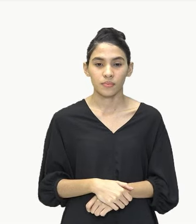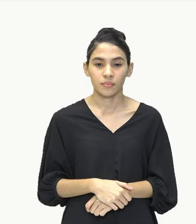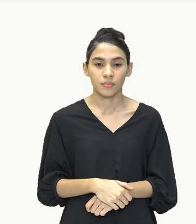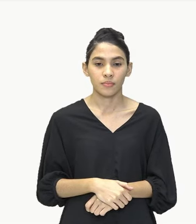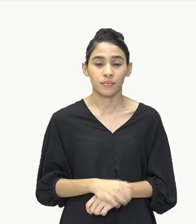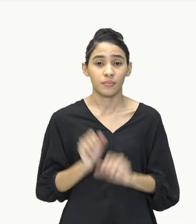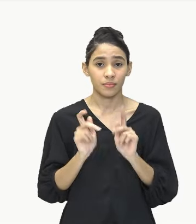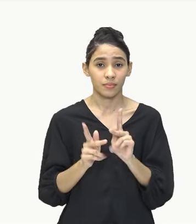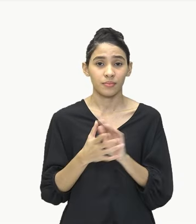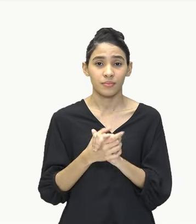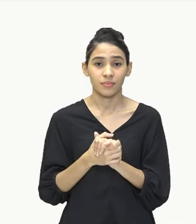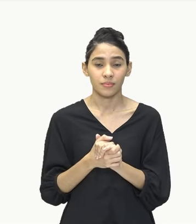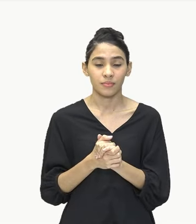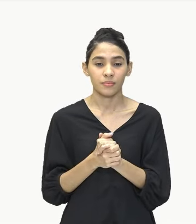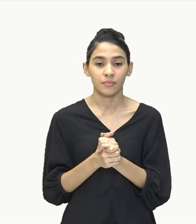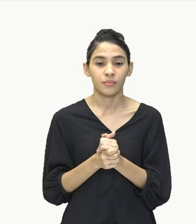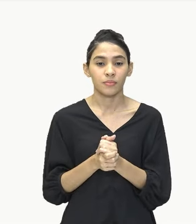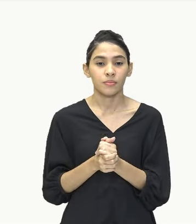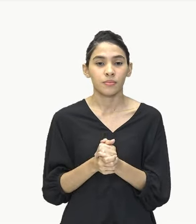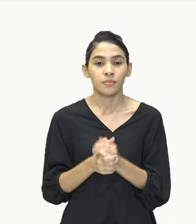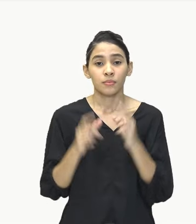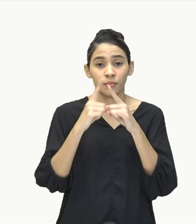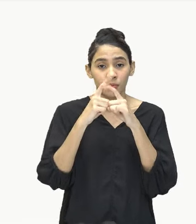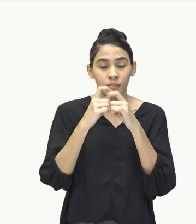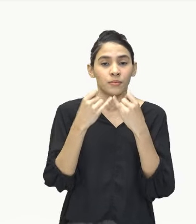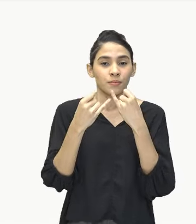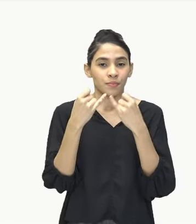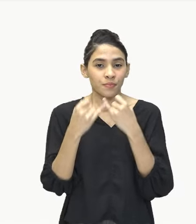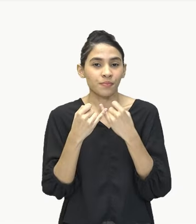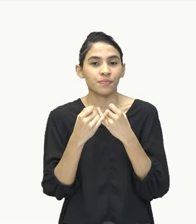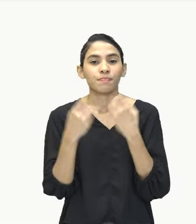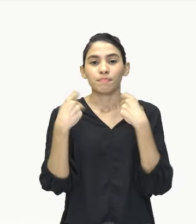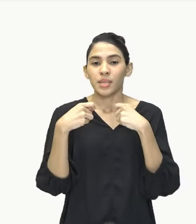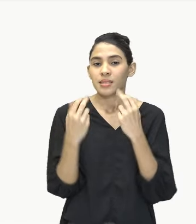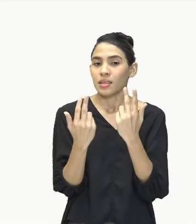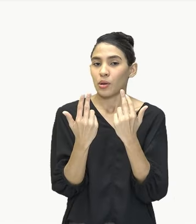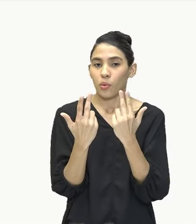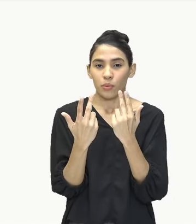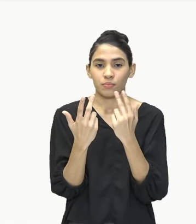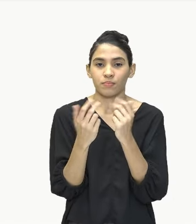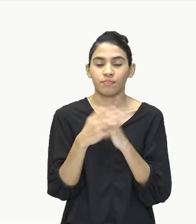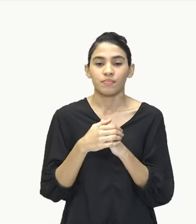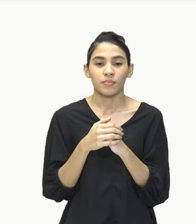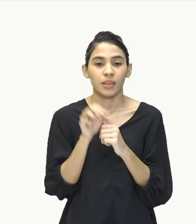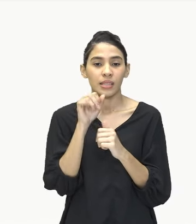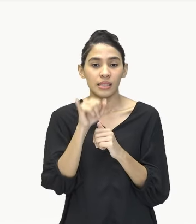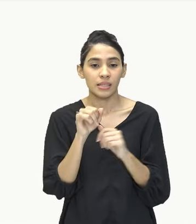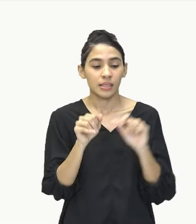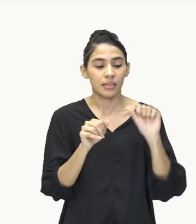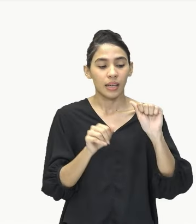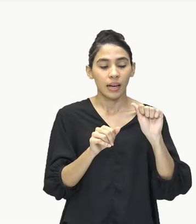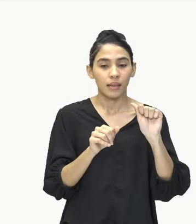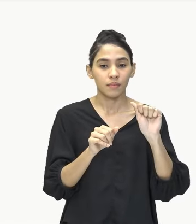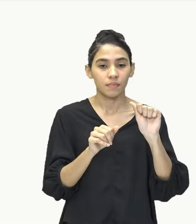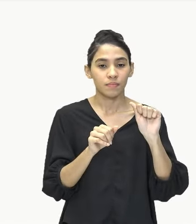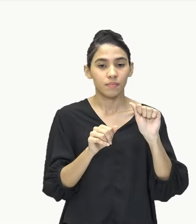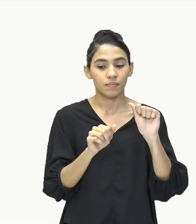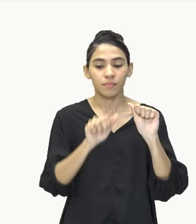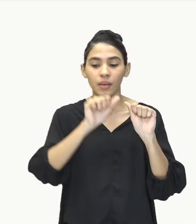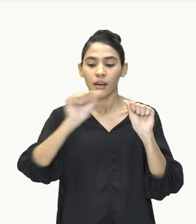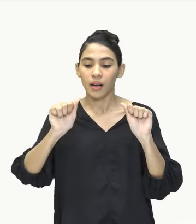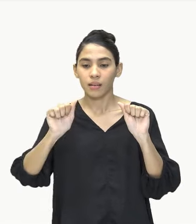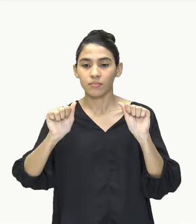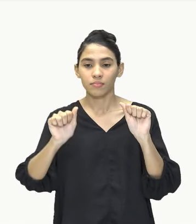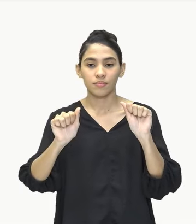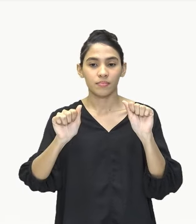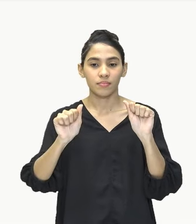Tudo bem? Para ser semelhante, tem que ter a mesma variável. Se um for A, o outro também tem que ser